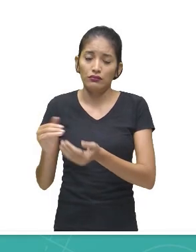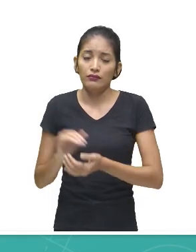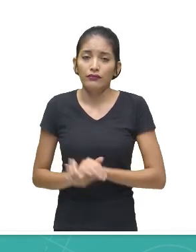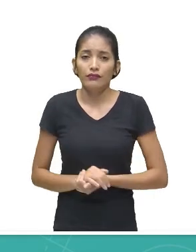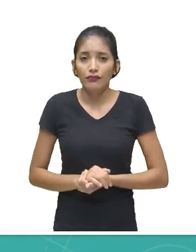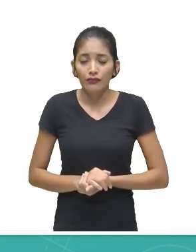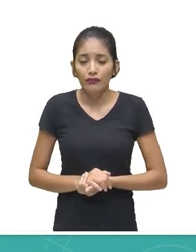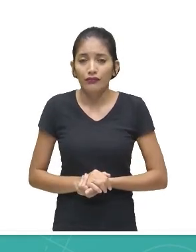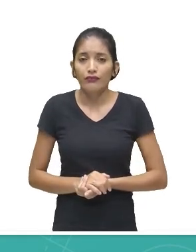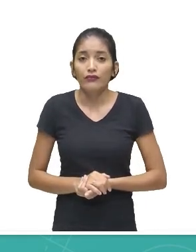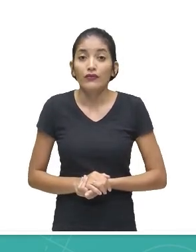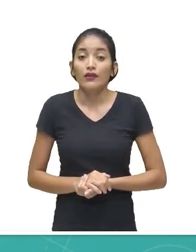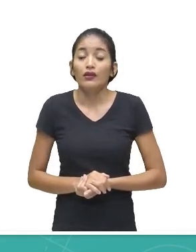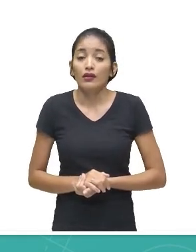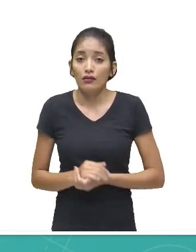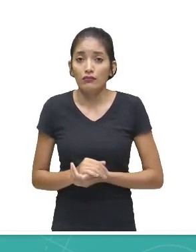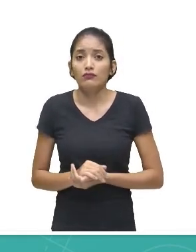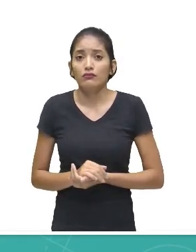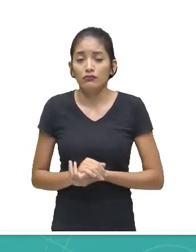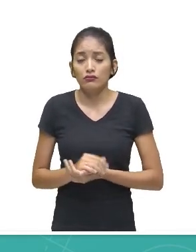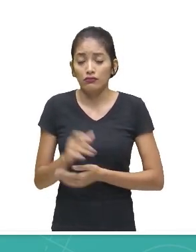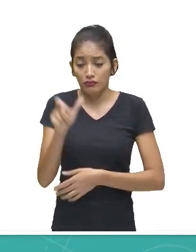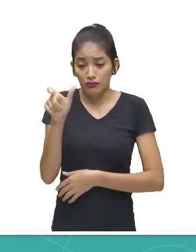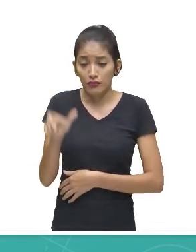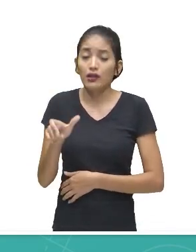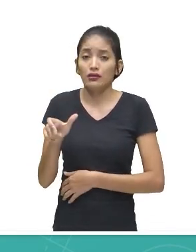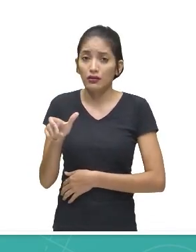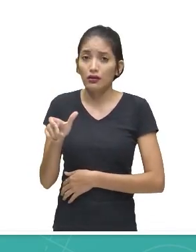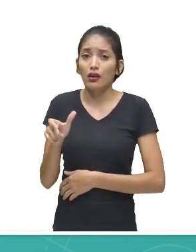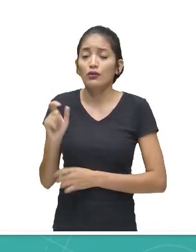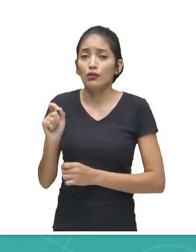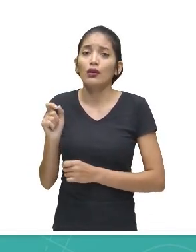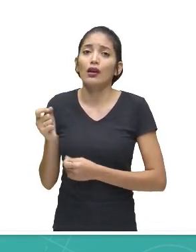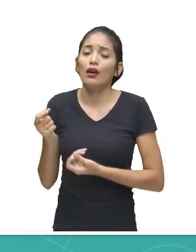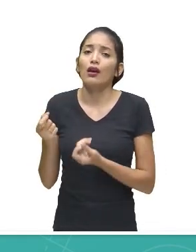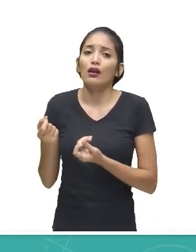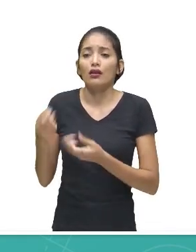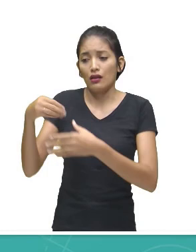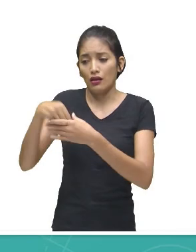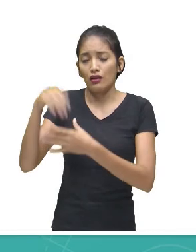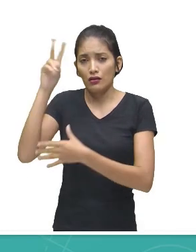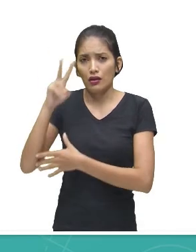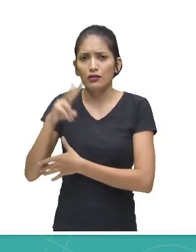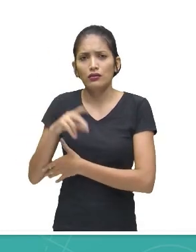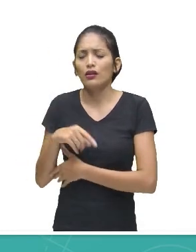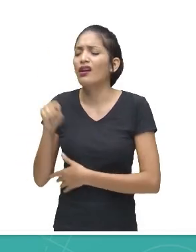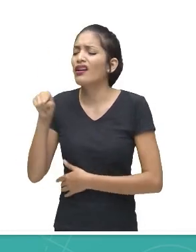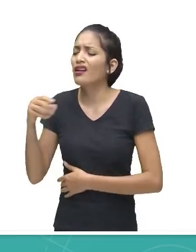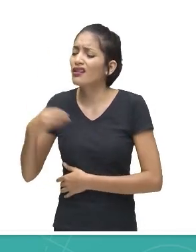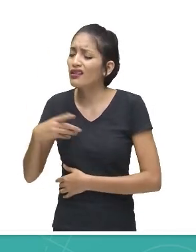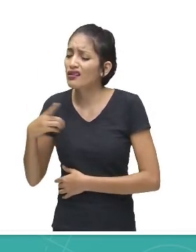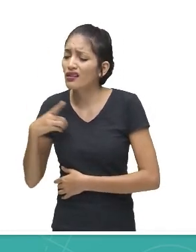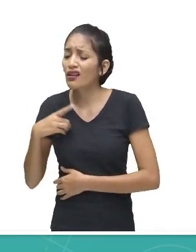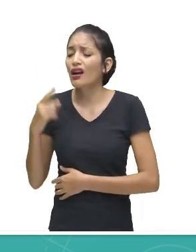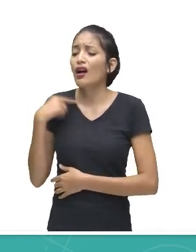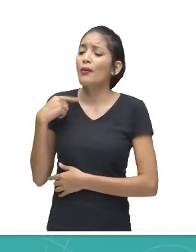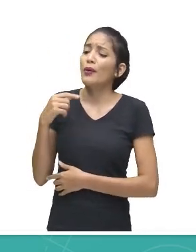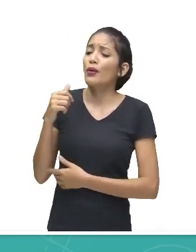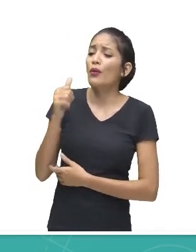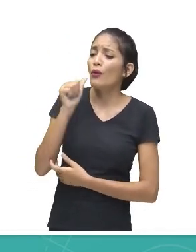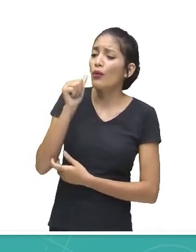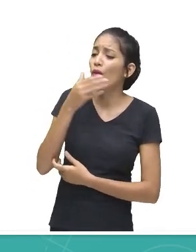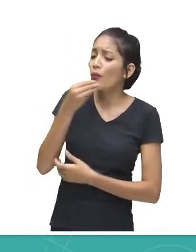é personagem participante, ela está participando da história. Seu delegado, meu marido saiu de casa